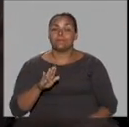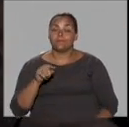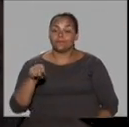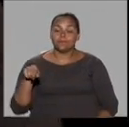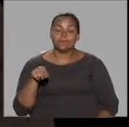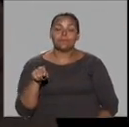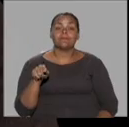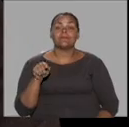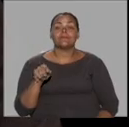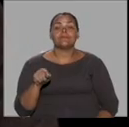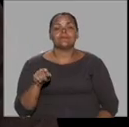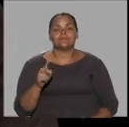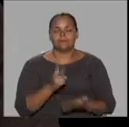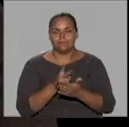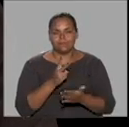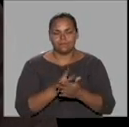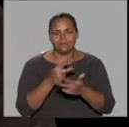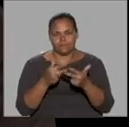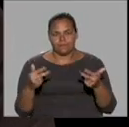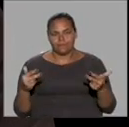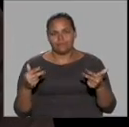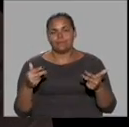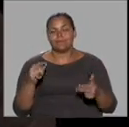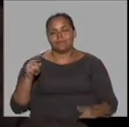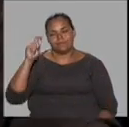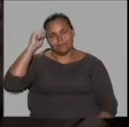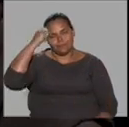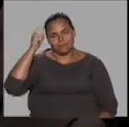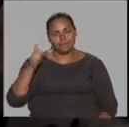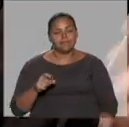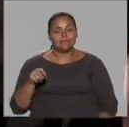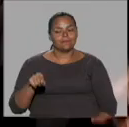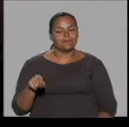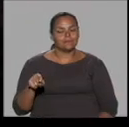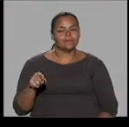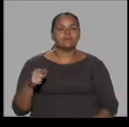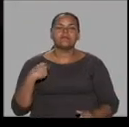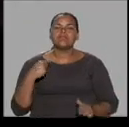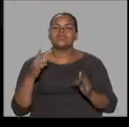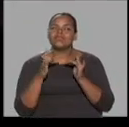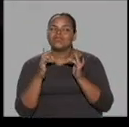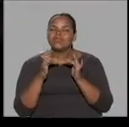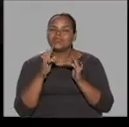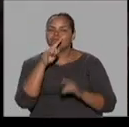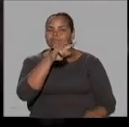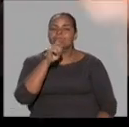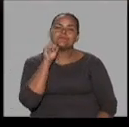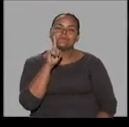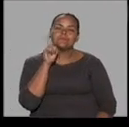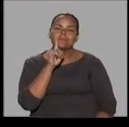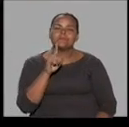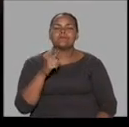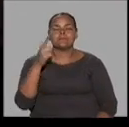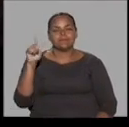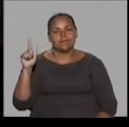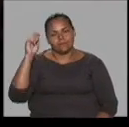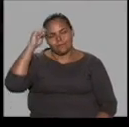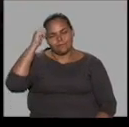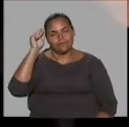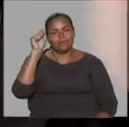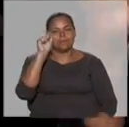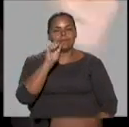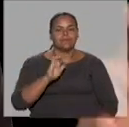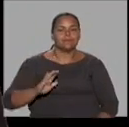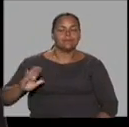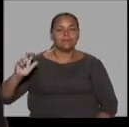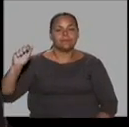mas eles pregavam a mesma coisa, né? Então, o negro daqui estava ligado com o negro dos Estados Unidos, que estava ligado com o negro da África, todo